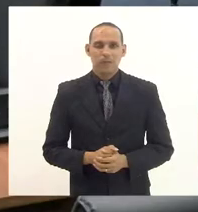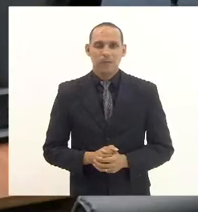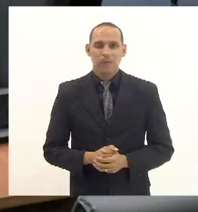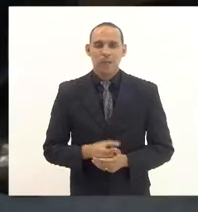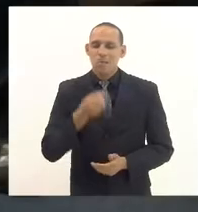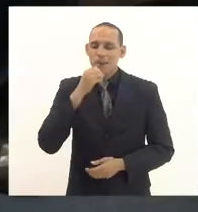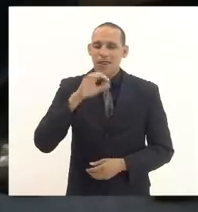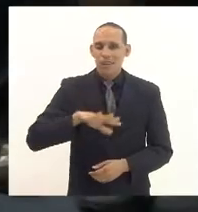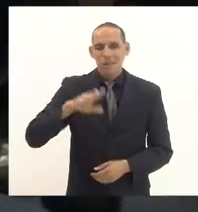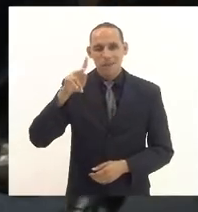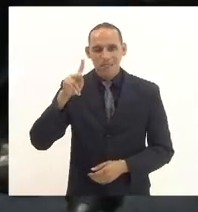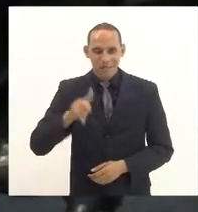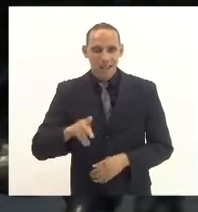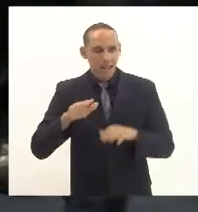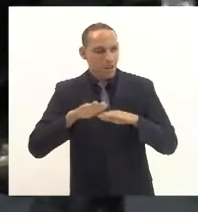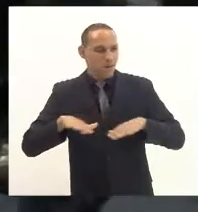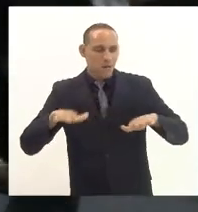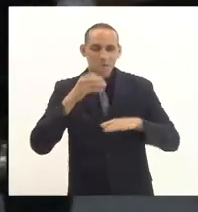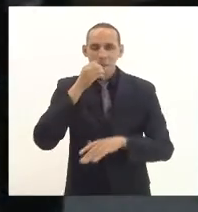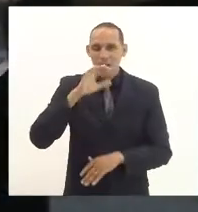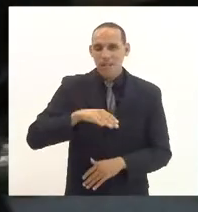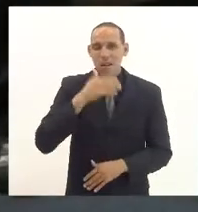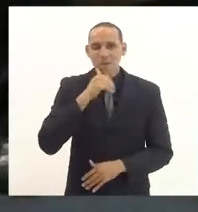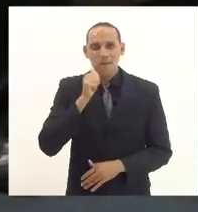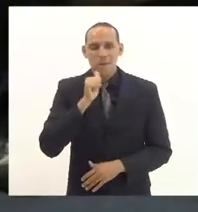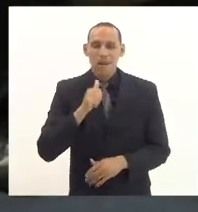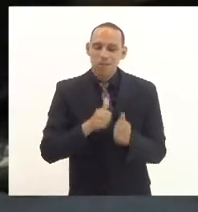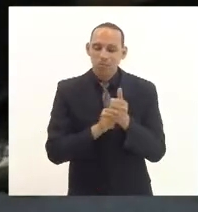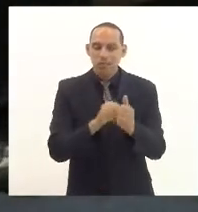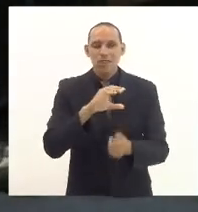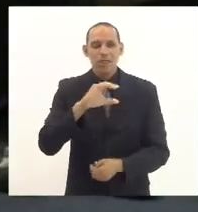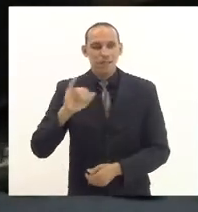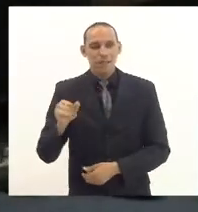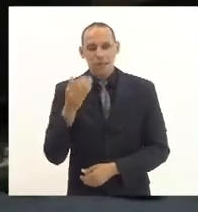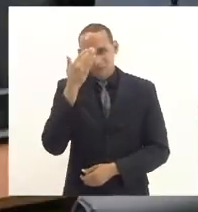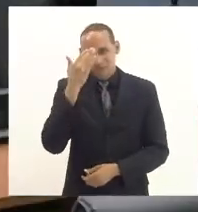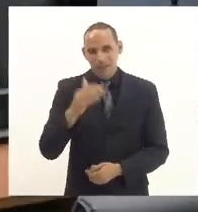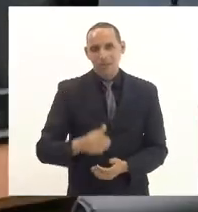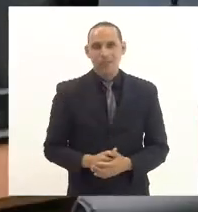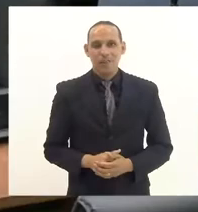Boa tarde, presidente. Boa tarde a todos e a todas. Acompanha a CCJ. Obrigado.